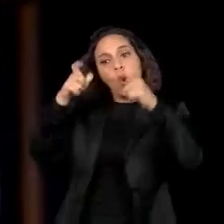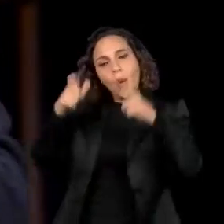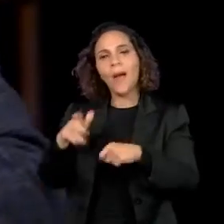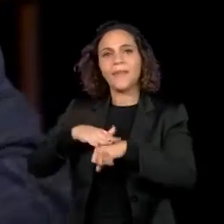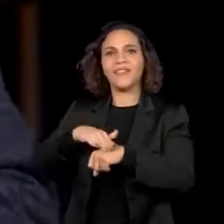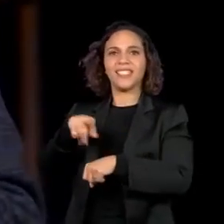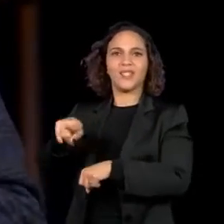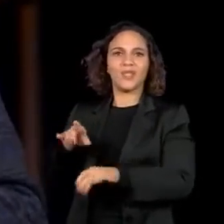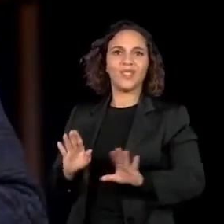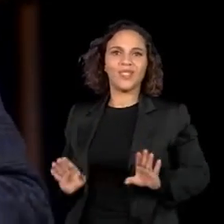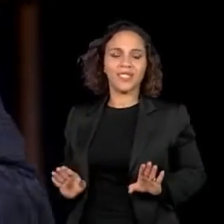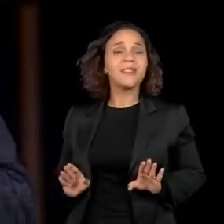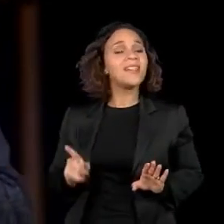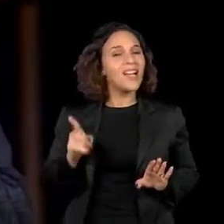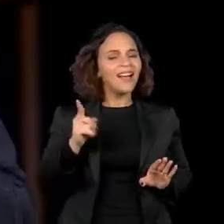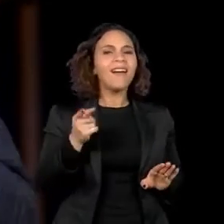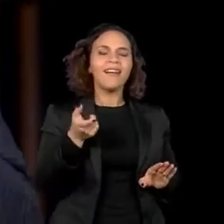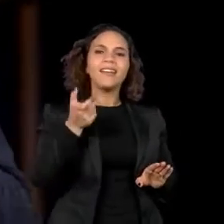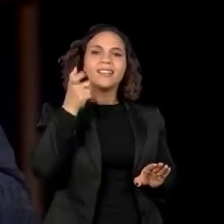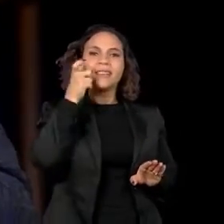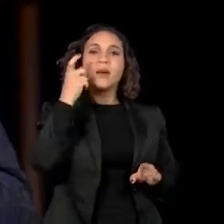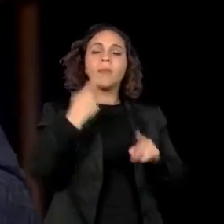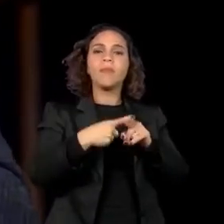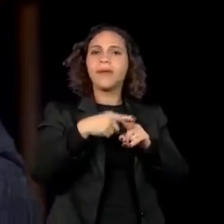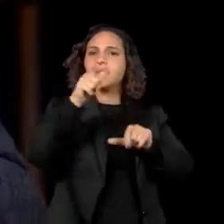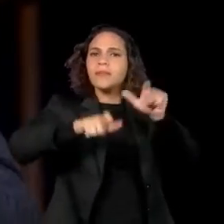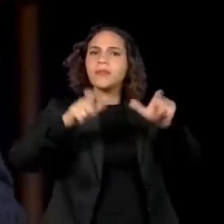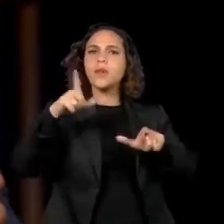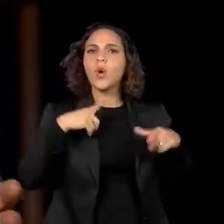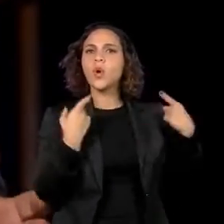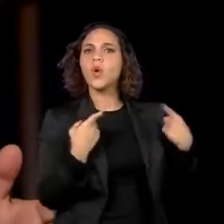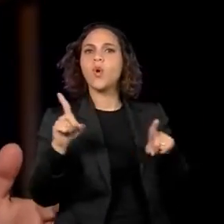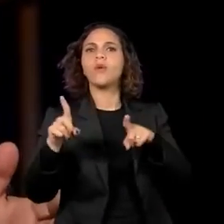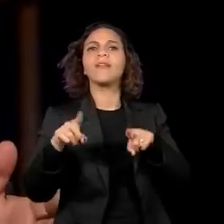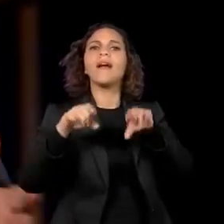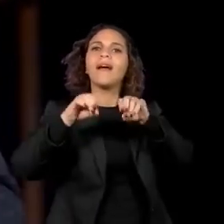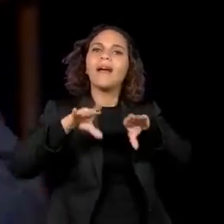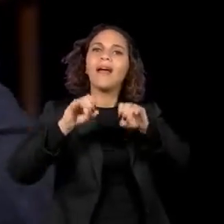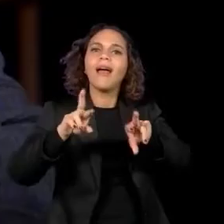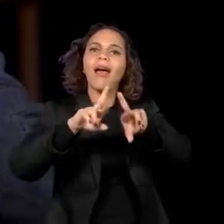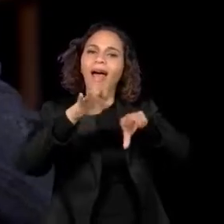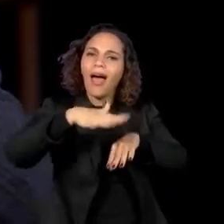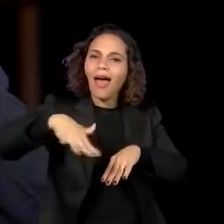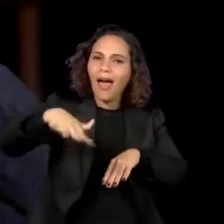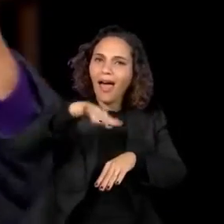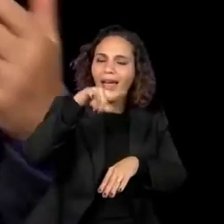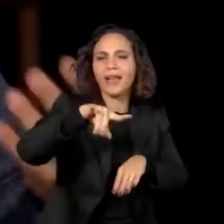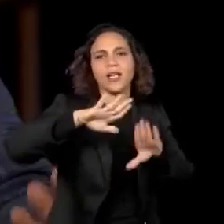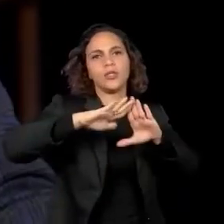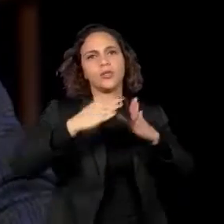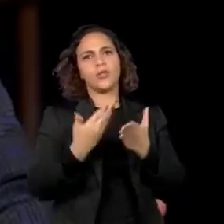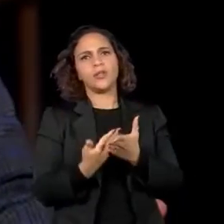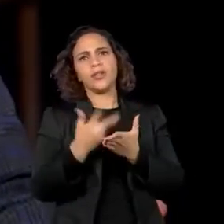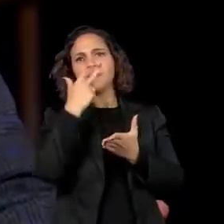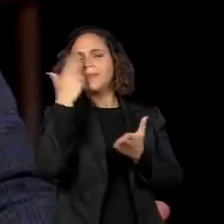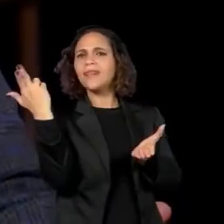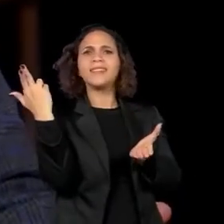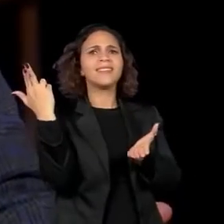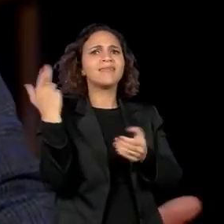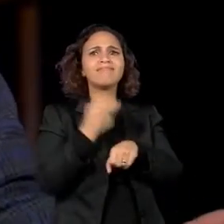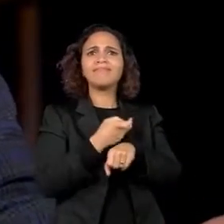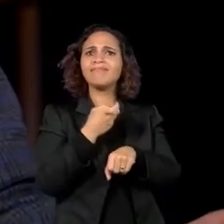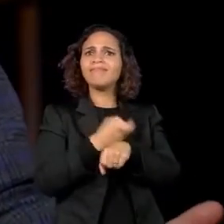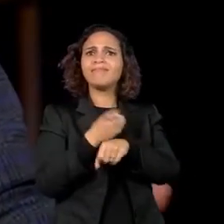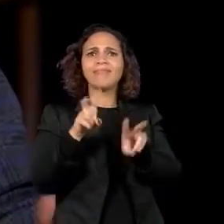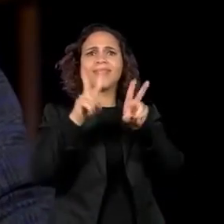sim e e é curioso porque tem muita gente que é contra né educação sexual nas escolas mesmo com essa ignorância absurda que nós temos sobre